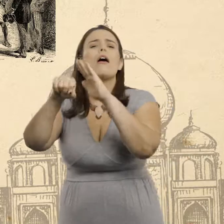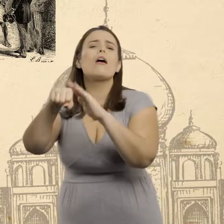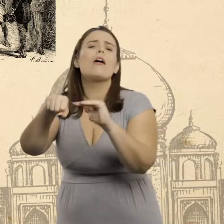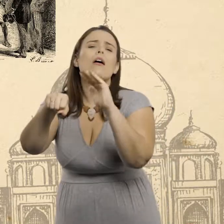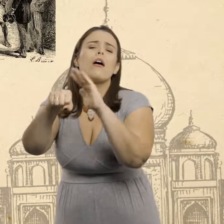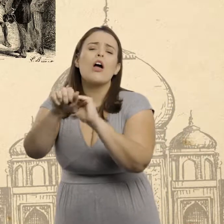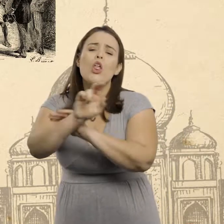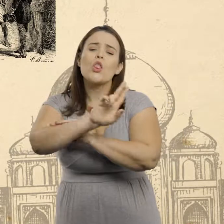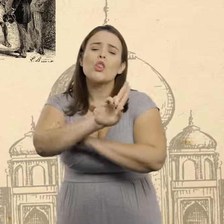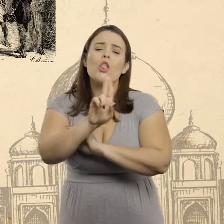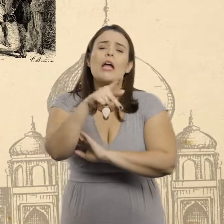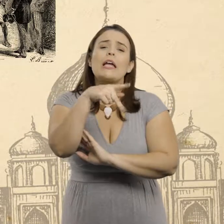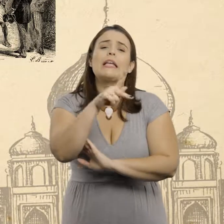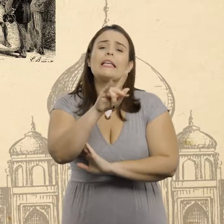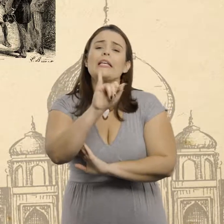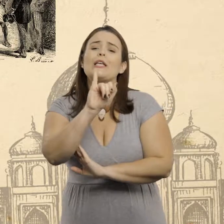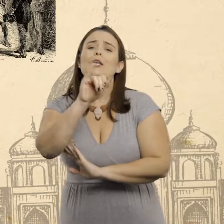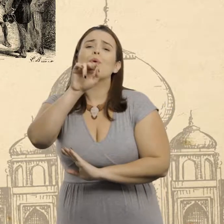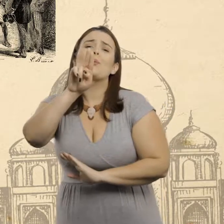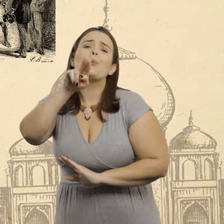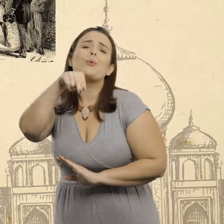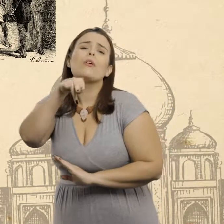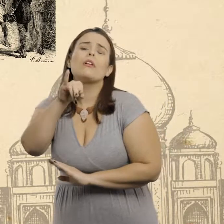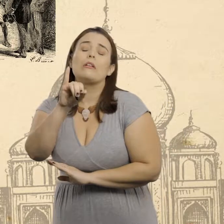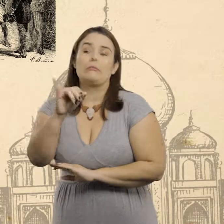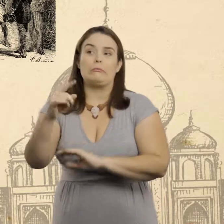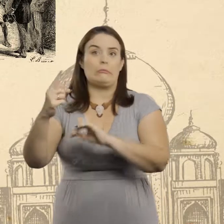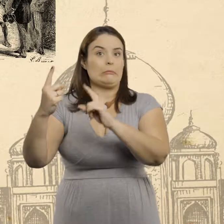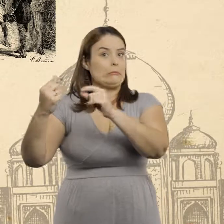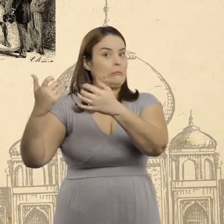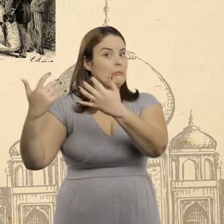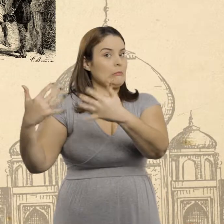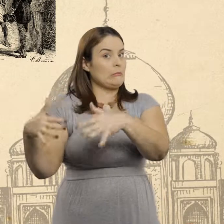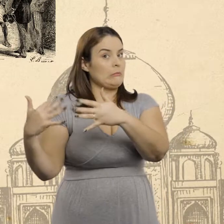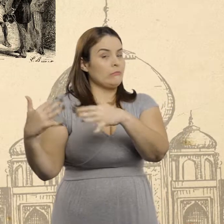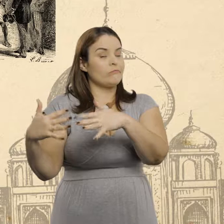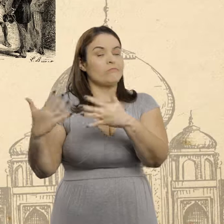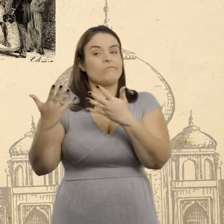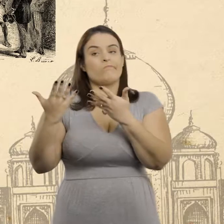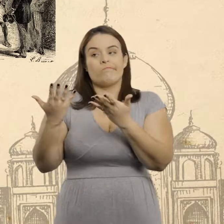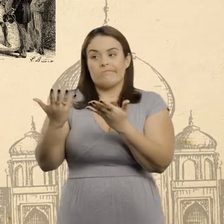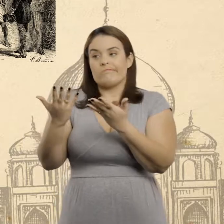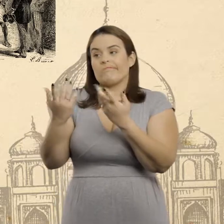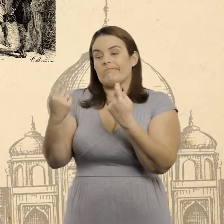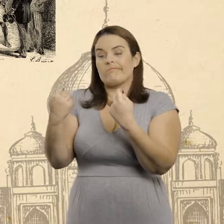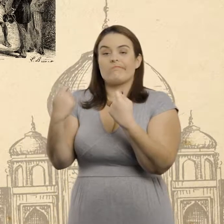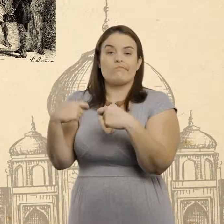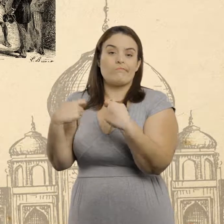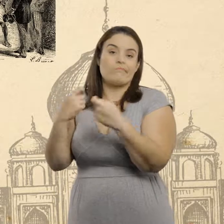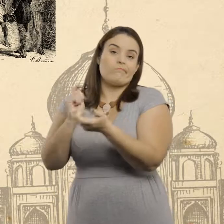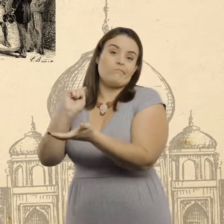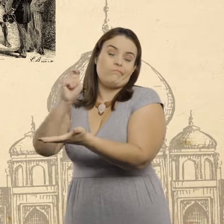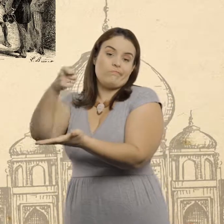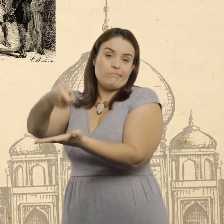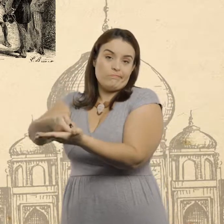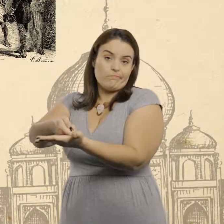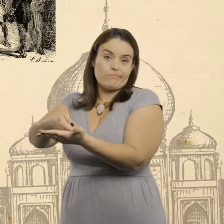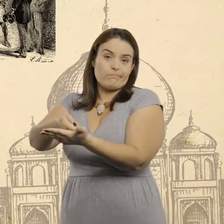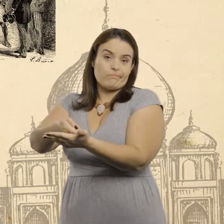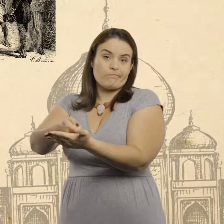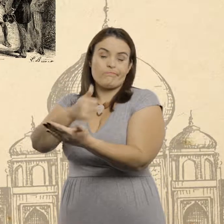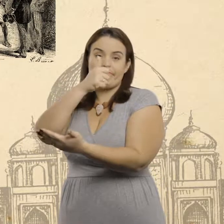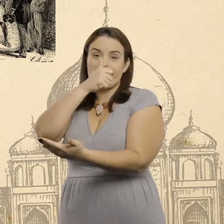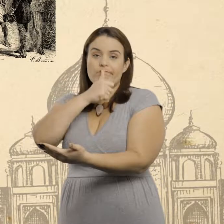que ele era muito manso e se chamava Kiuni. O elefante custava muito caro, mas Phileas Fogg não tinha